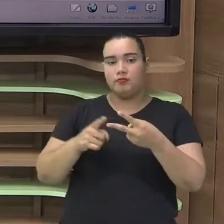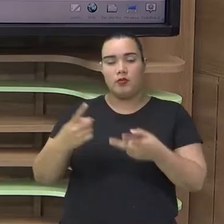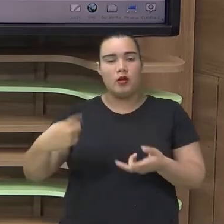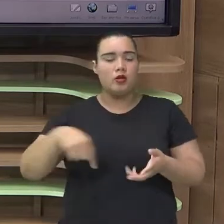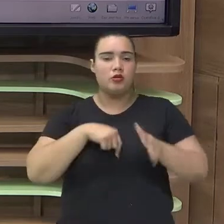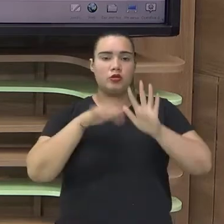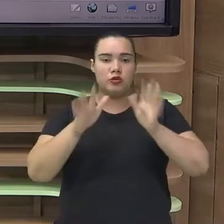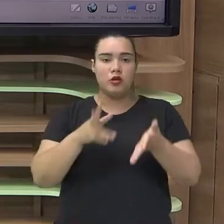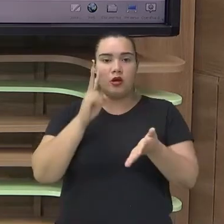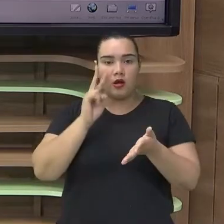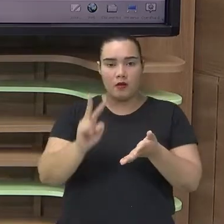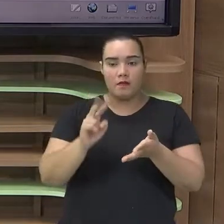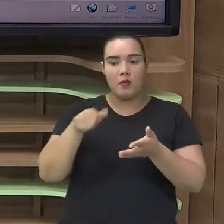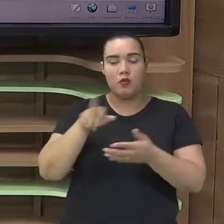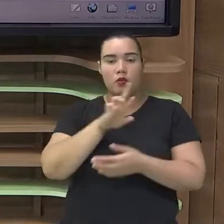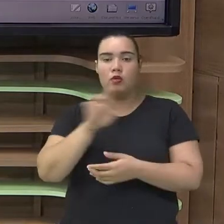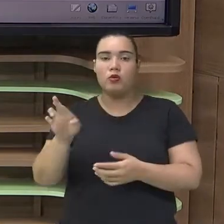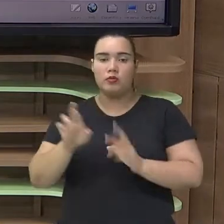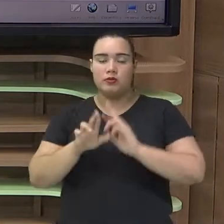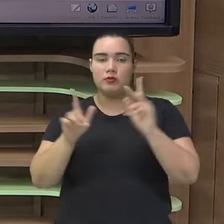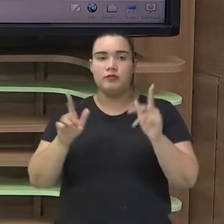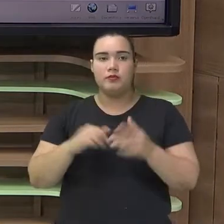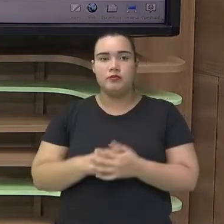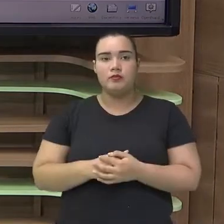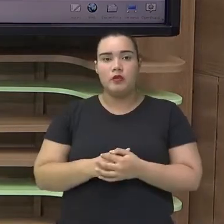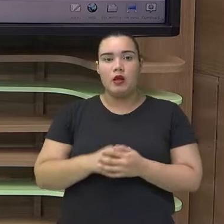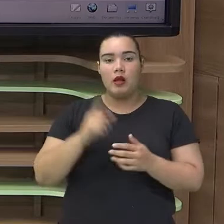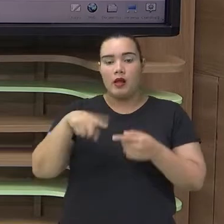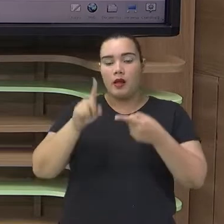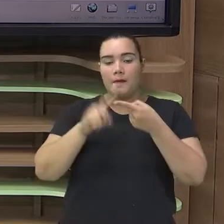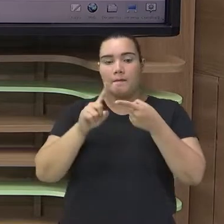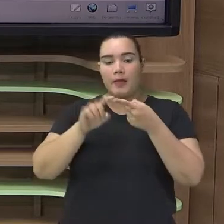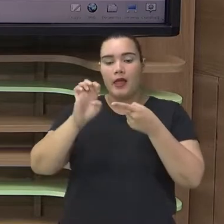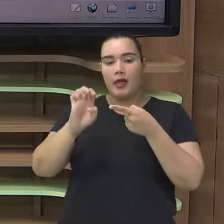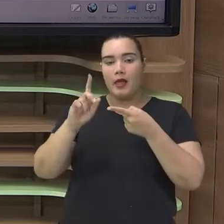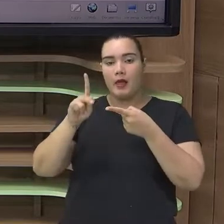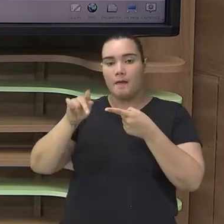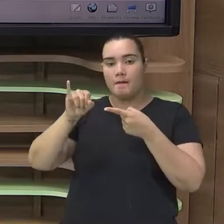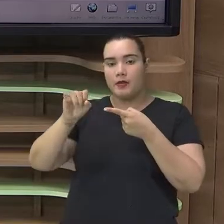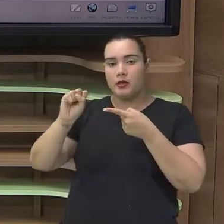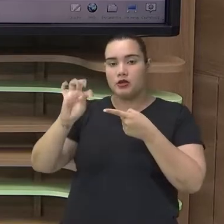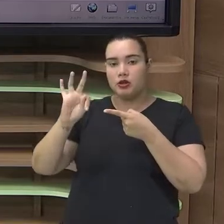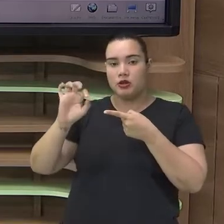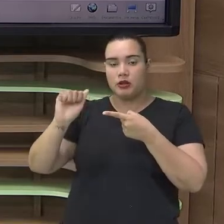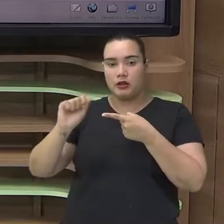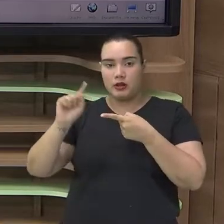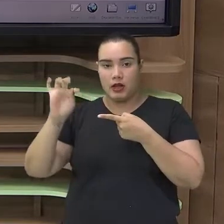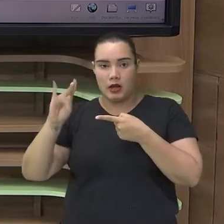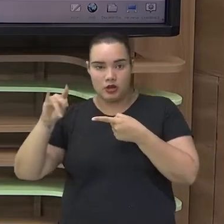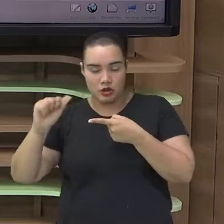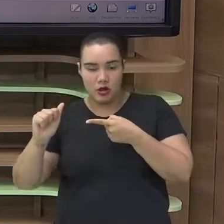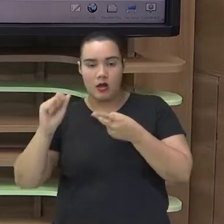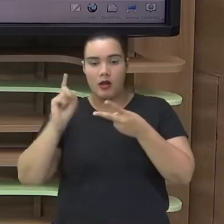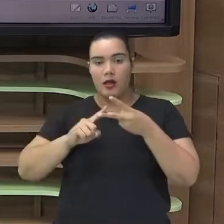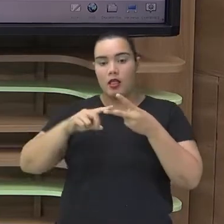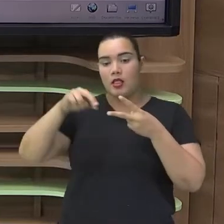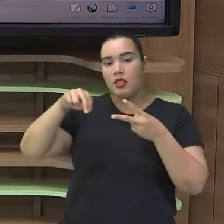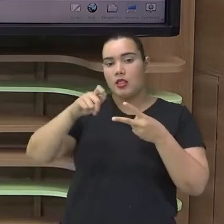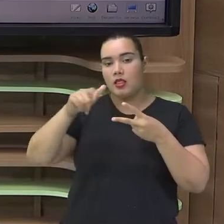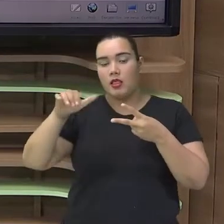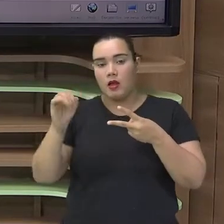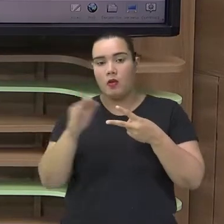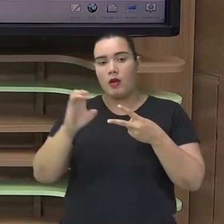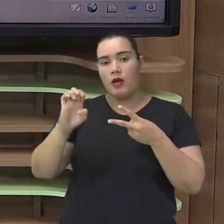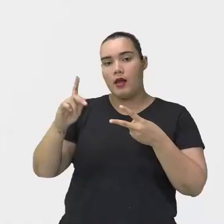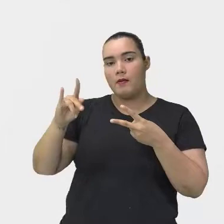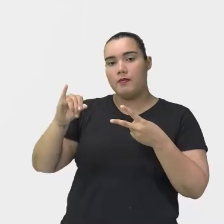viu, mas não com esse nome. Uma interação epistática e uma interação não epistática. Olha só